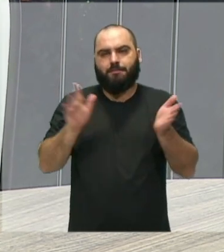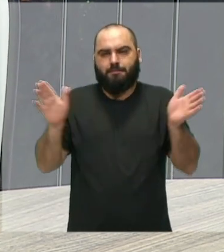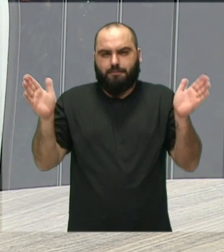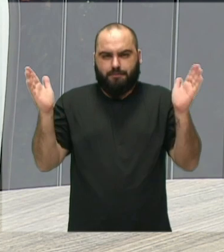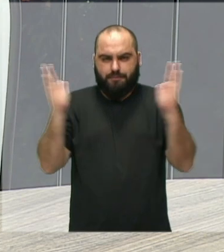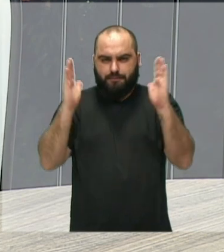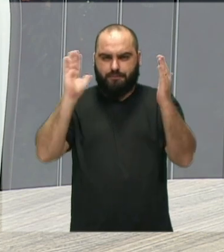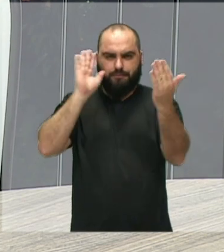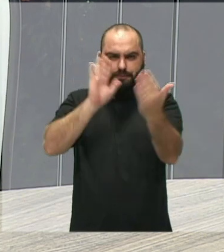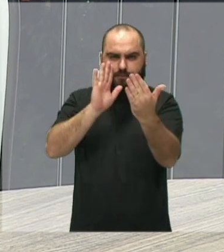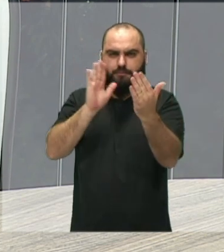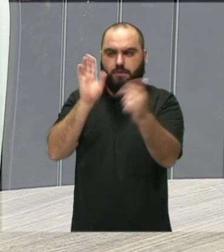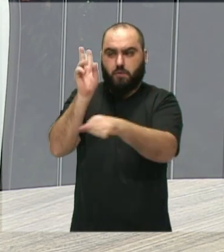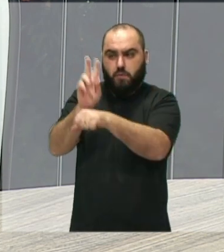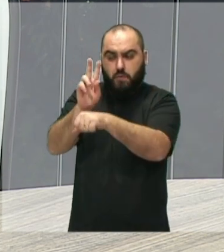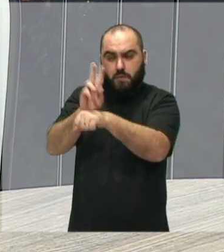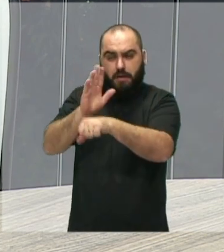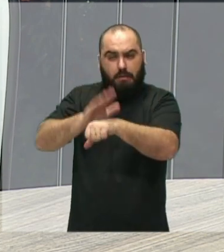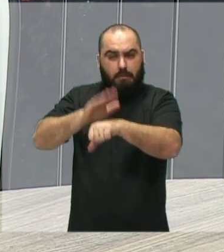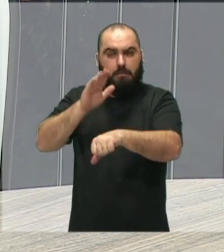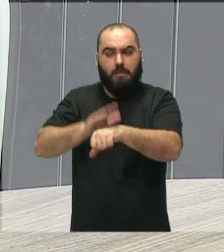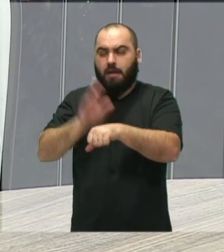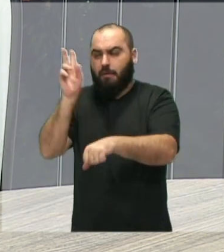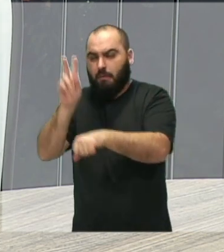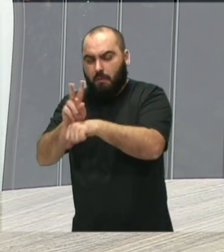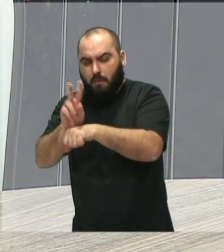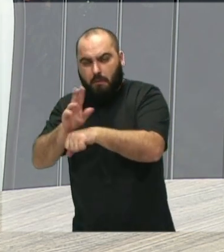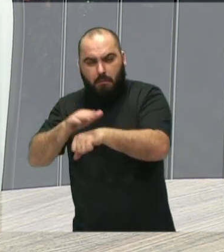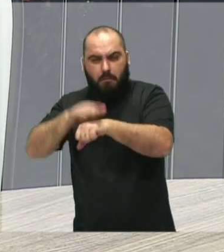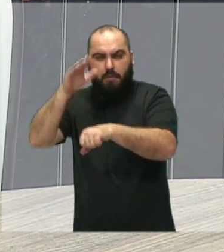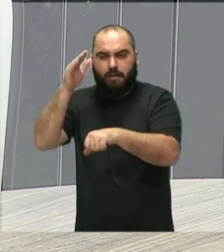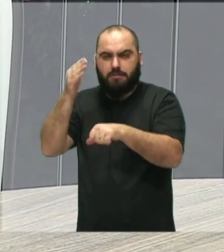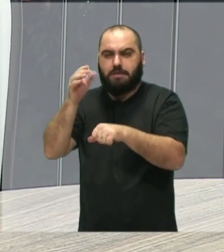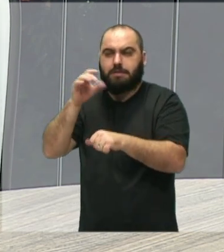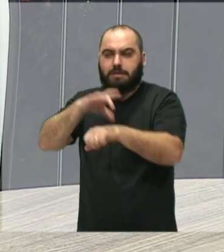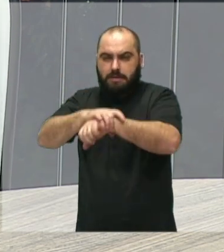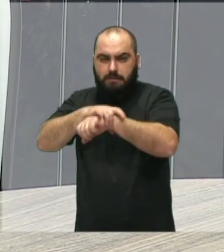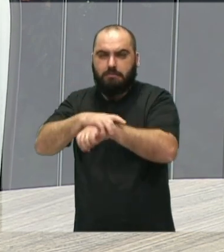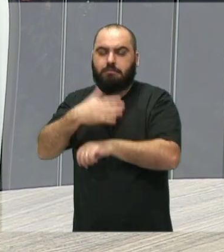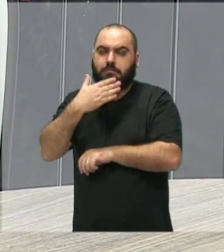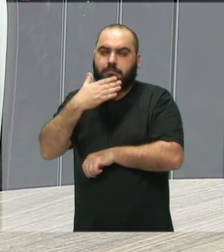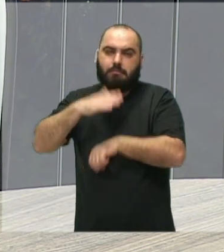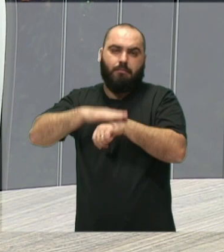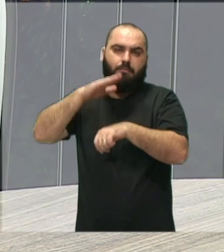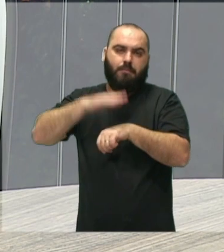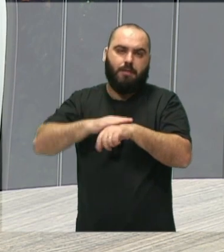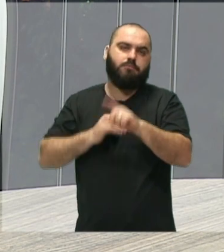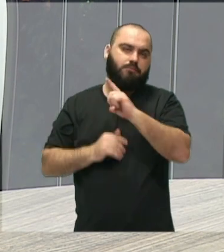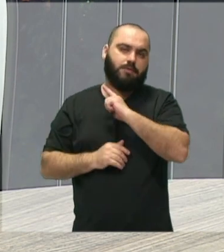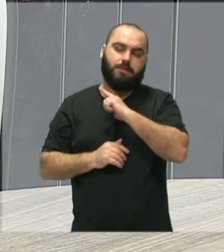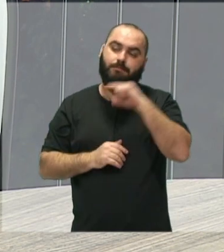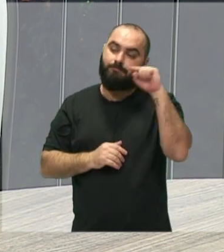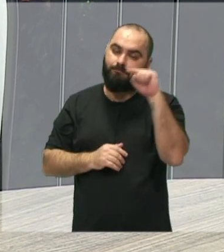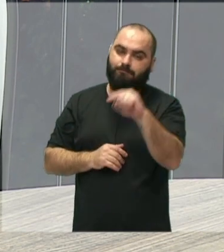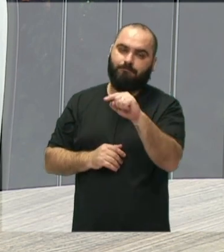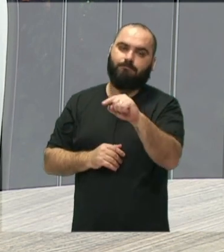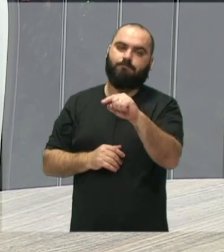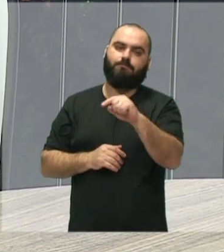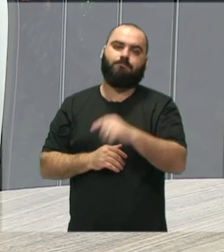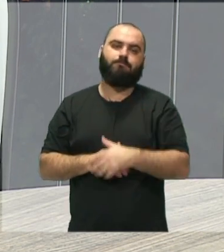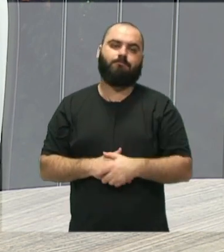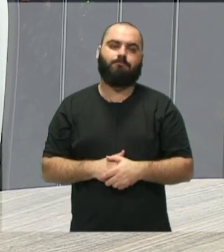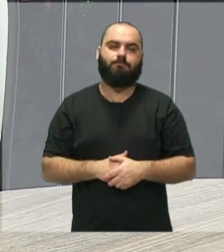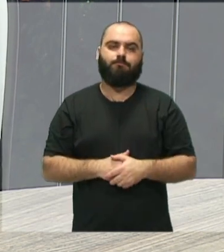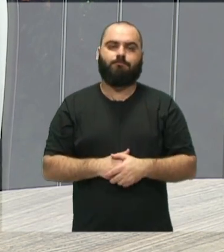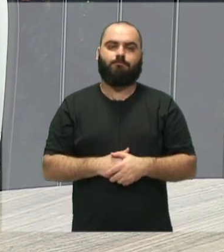fechados, então eles protegem muito mais o acervo, tanto nessa questão, né, de temperatura e umidade, como também como é que eu posso